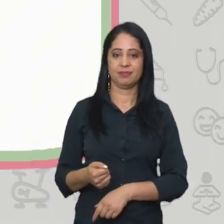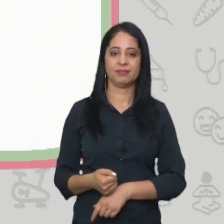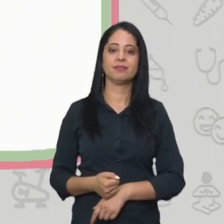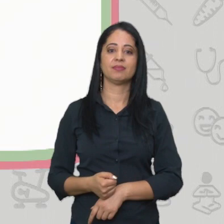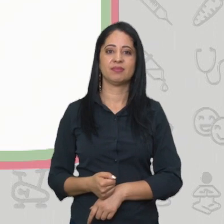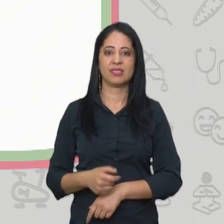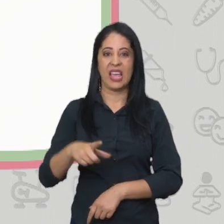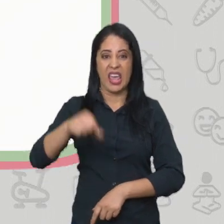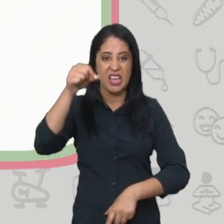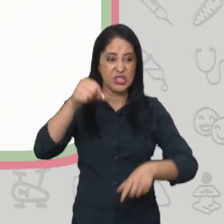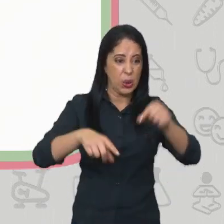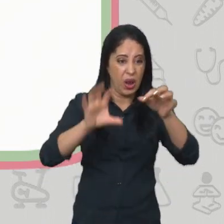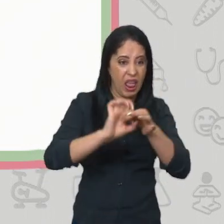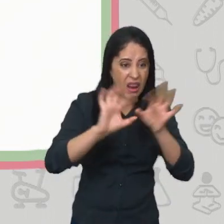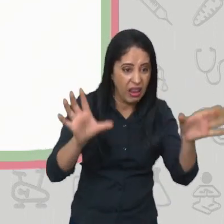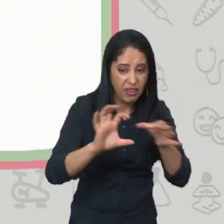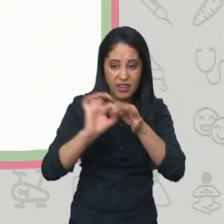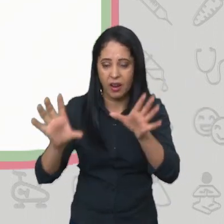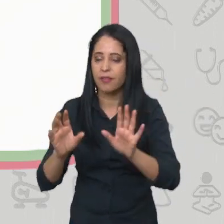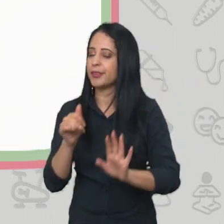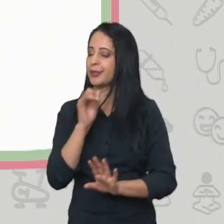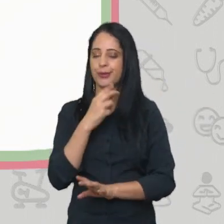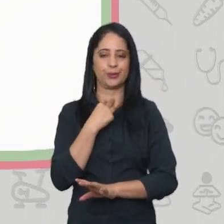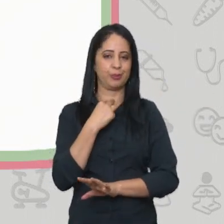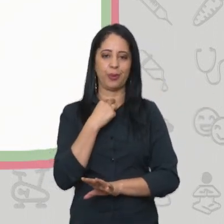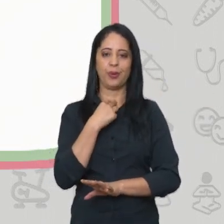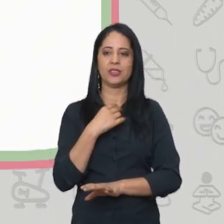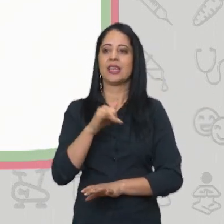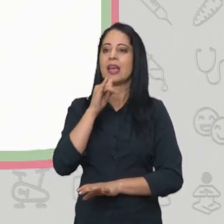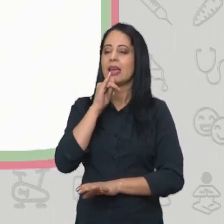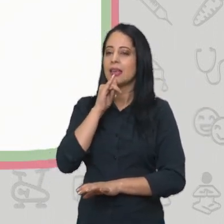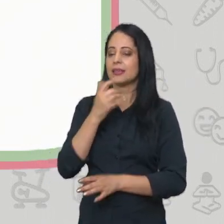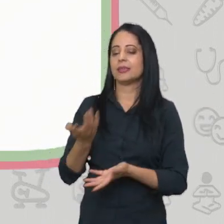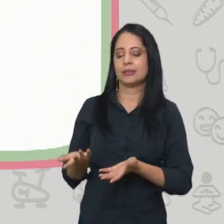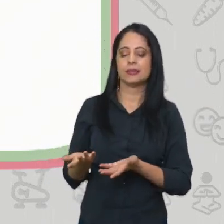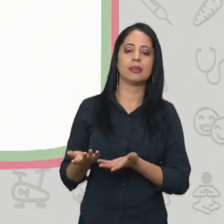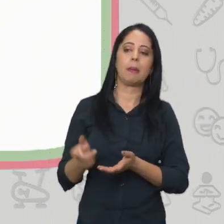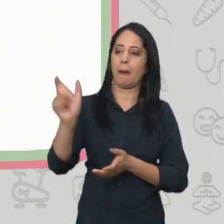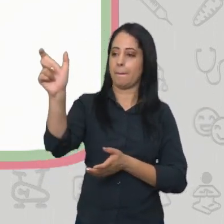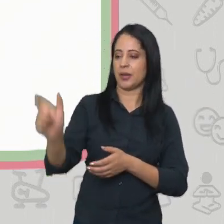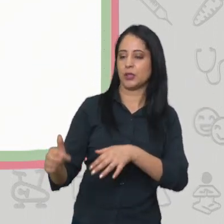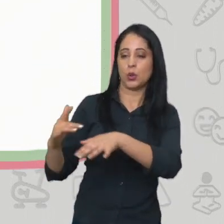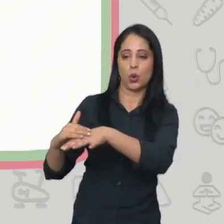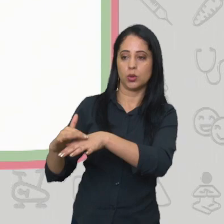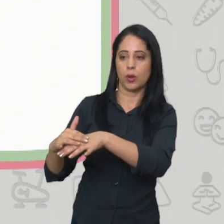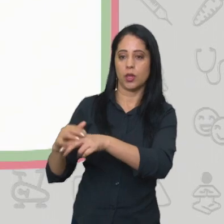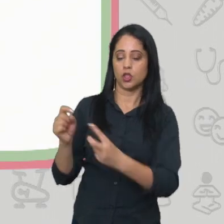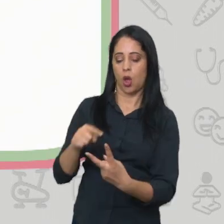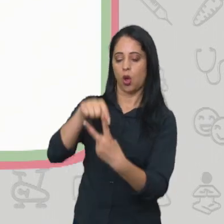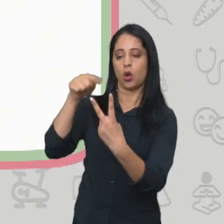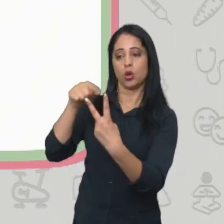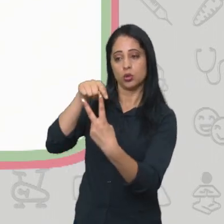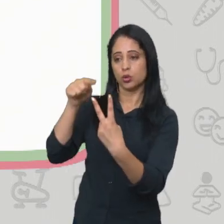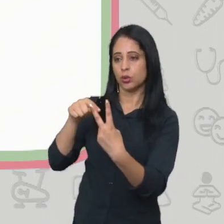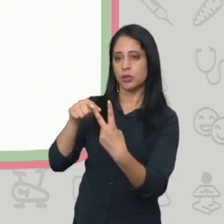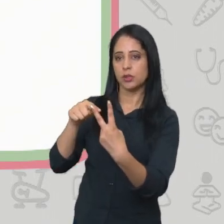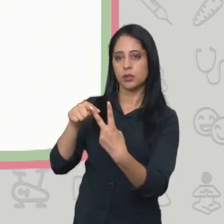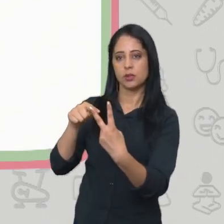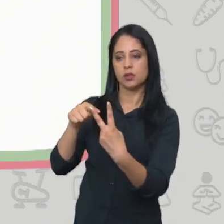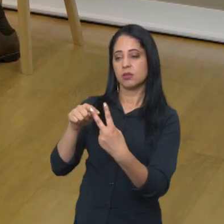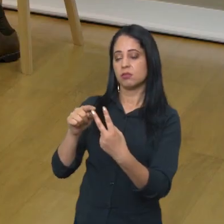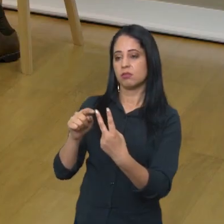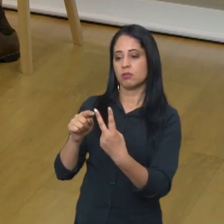lá 500 sabores, oferece para o papai, para a mamãe, para o avô, enfim, a pessoa que está com Alzheimer, 2 opções. Facilita muito mais, né,